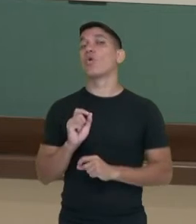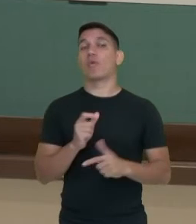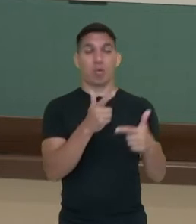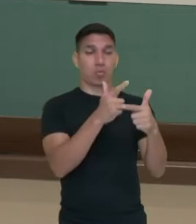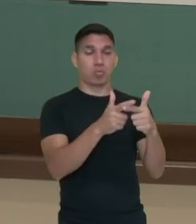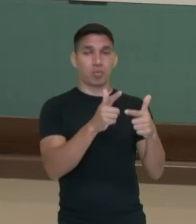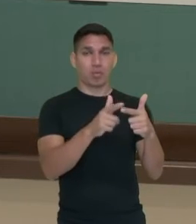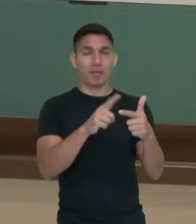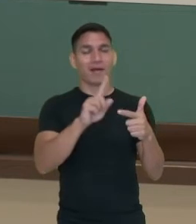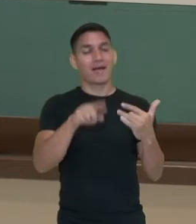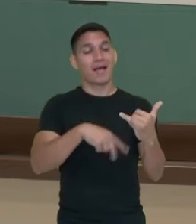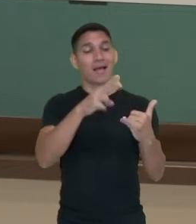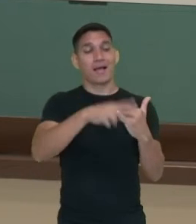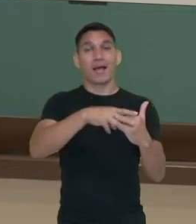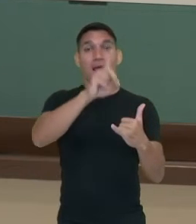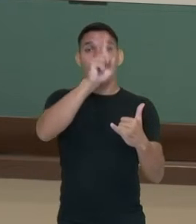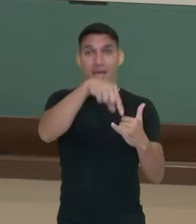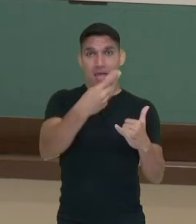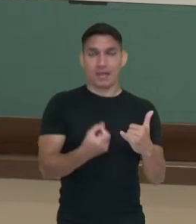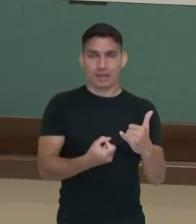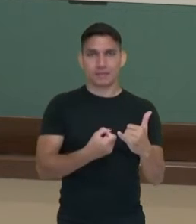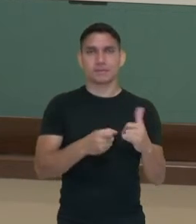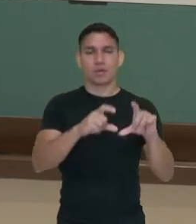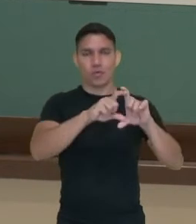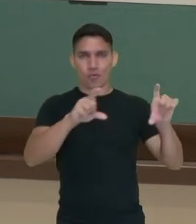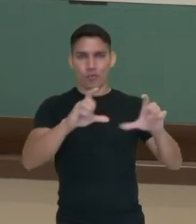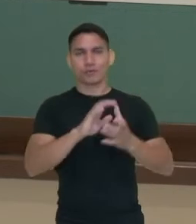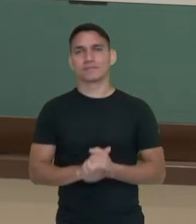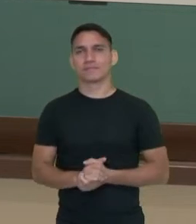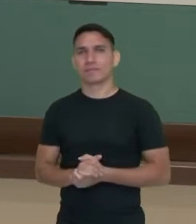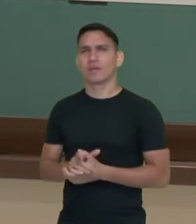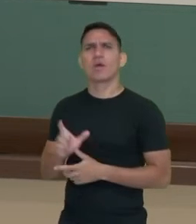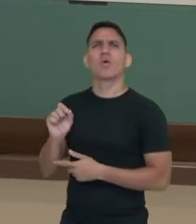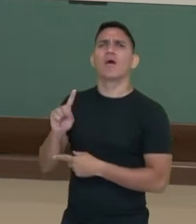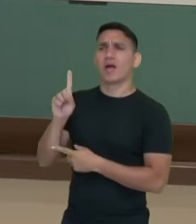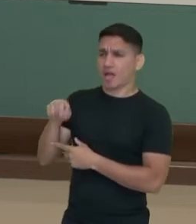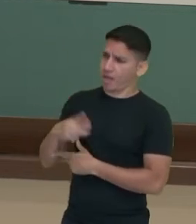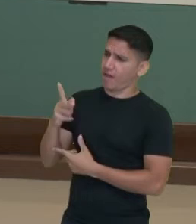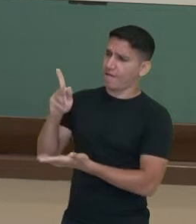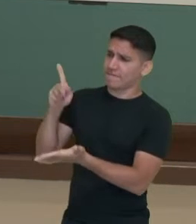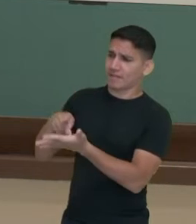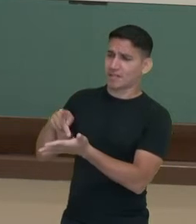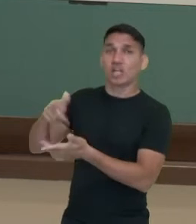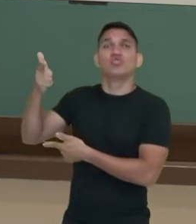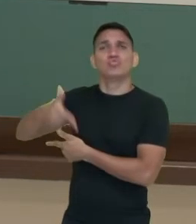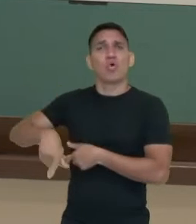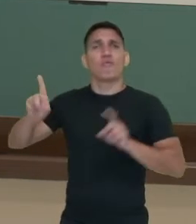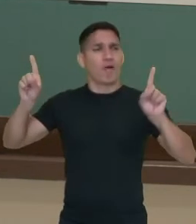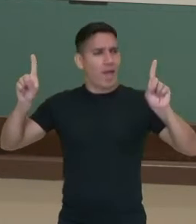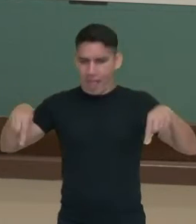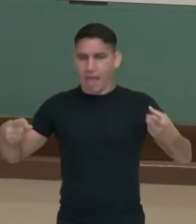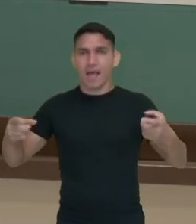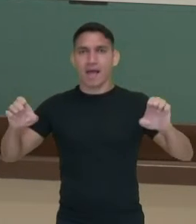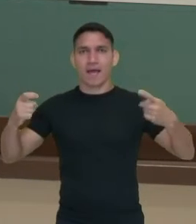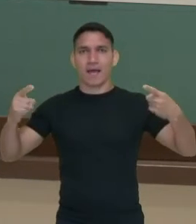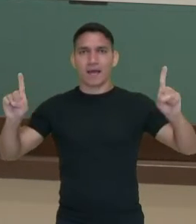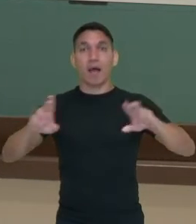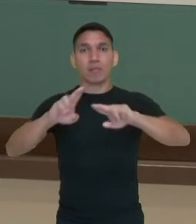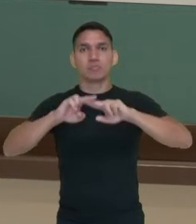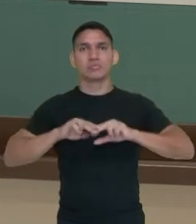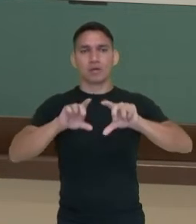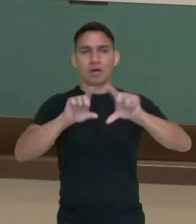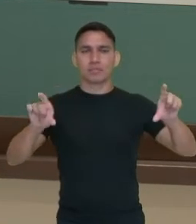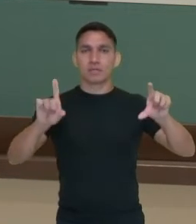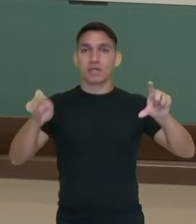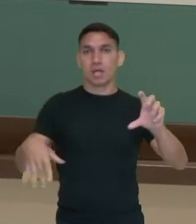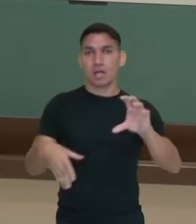verbo é, realizando aqui uma oração, e de que é uma informação verdadeira, o é, novamente. Então, um período composto.